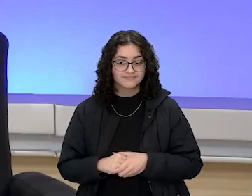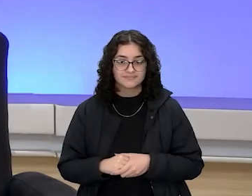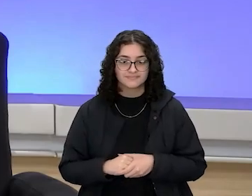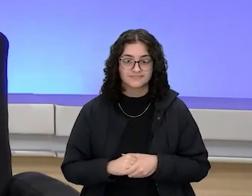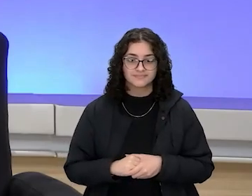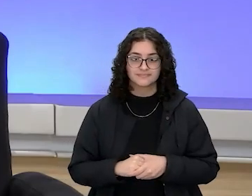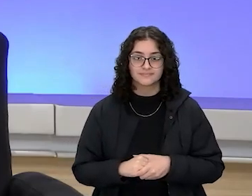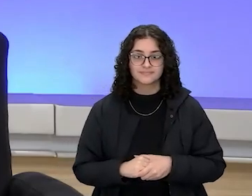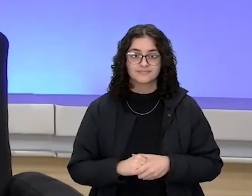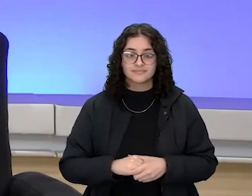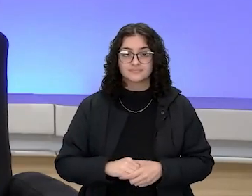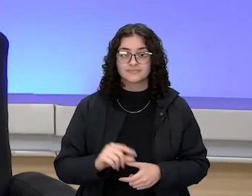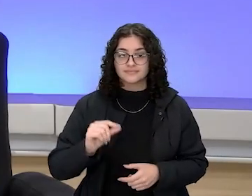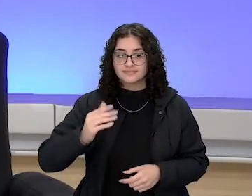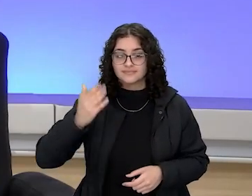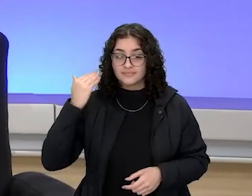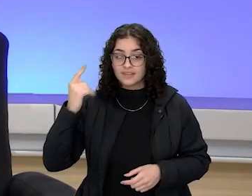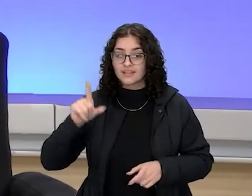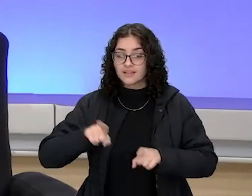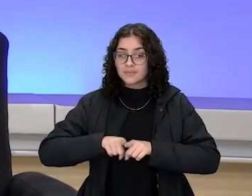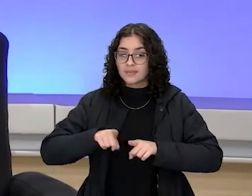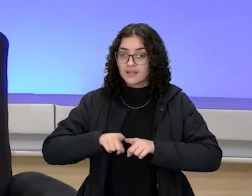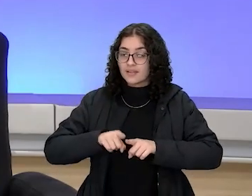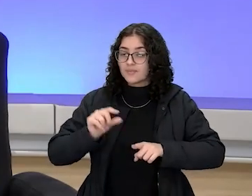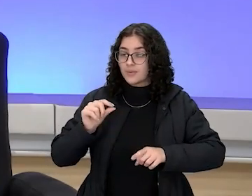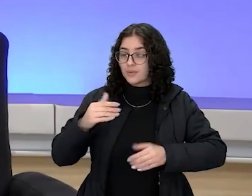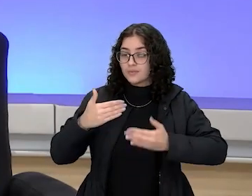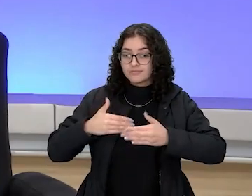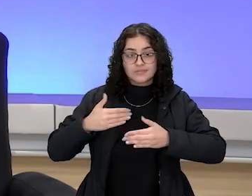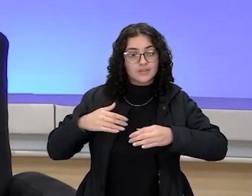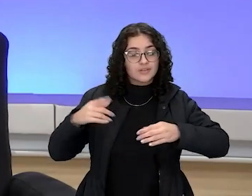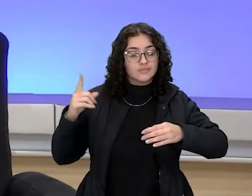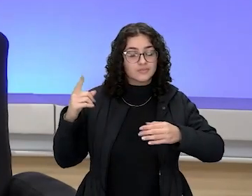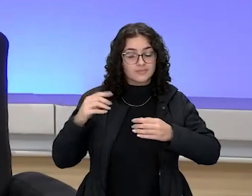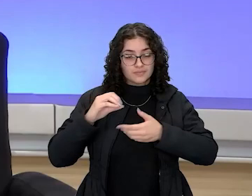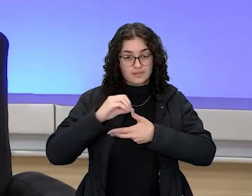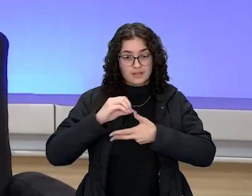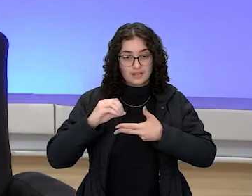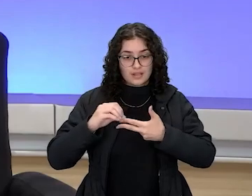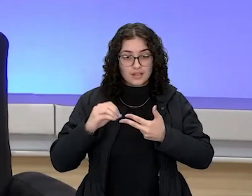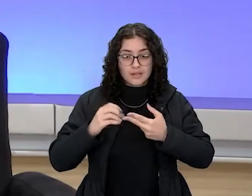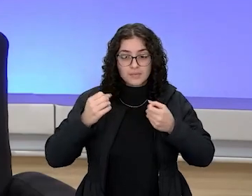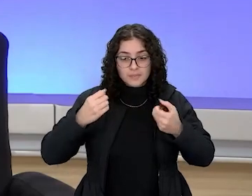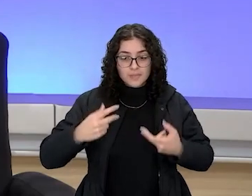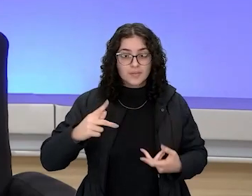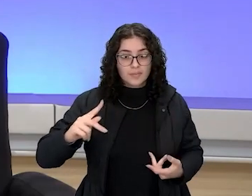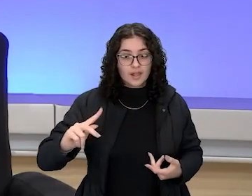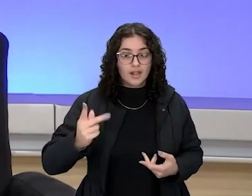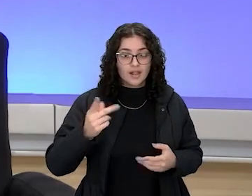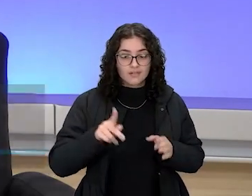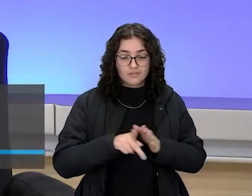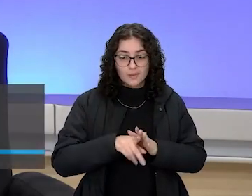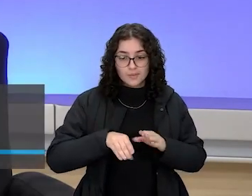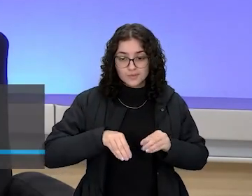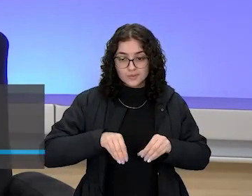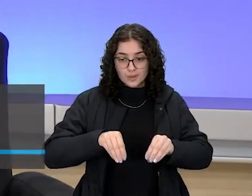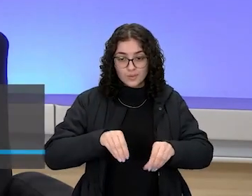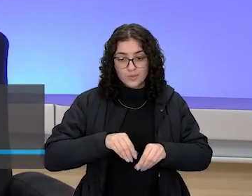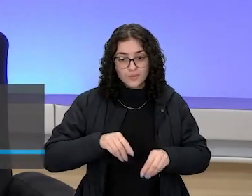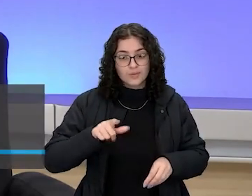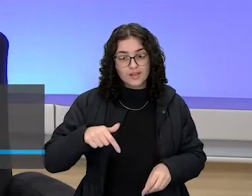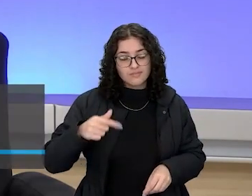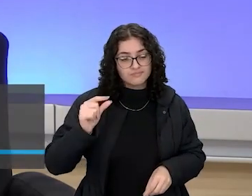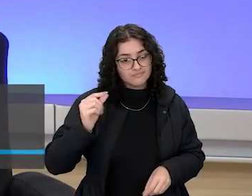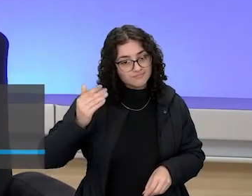só, e recentemente caiu uma outra também que fala exatamente sobre essa relação de pH no solo. Também